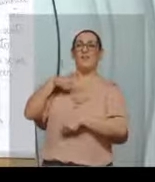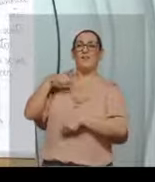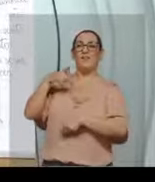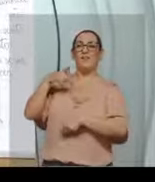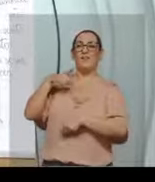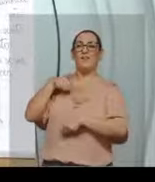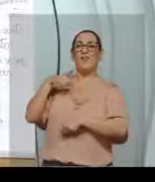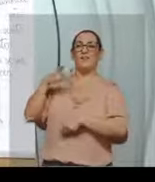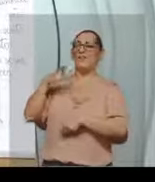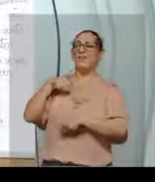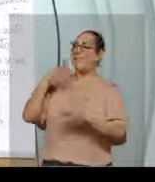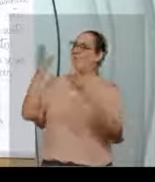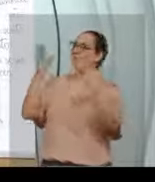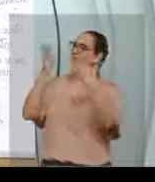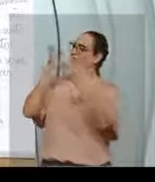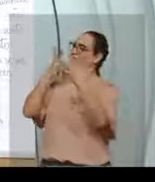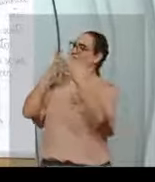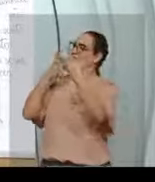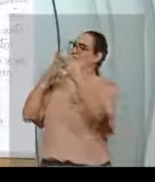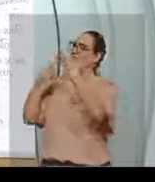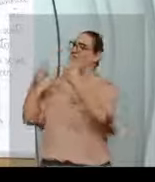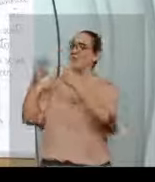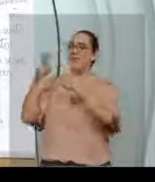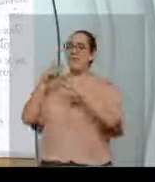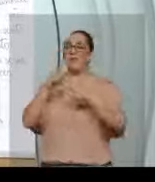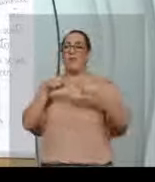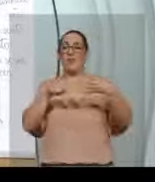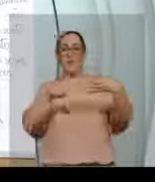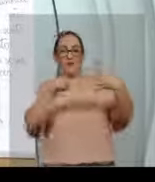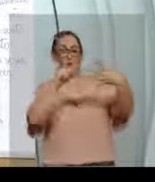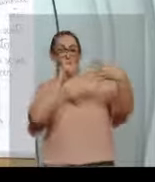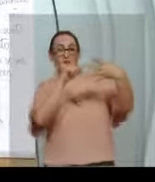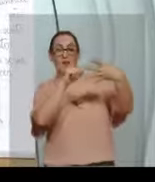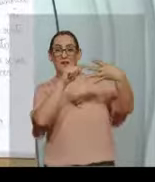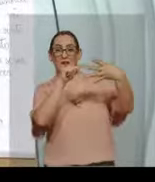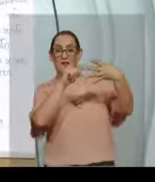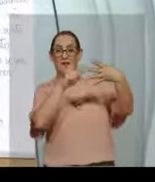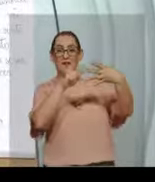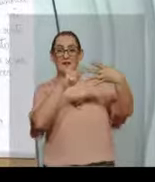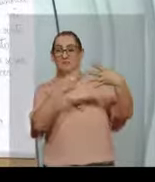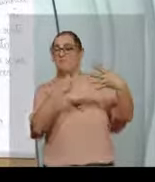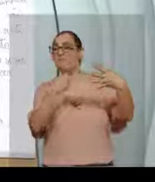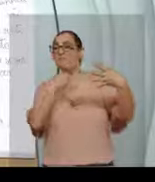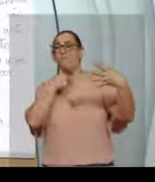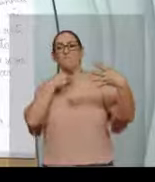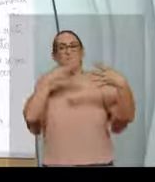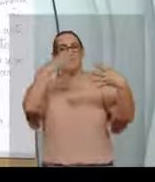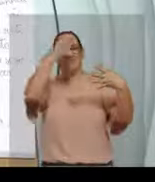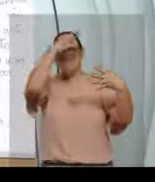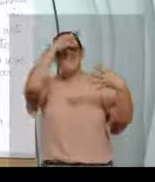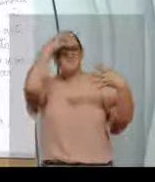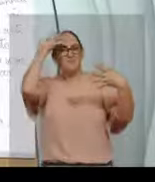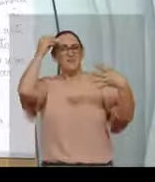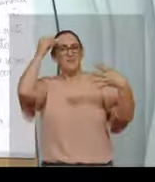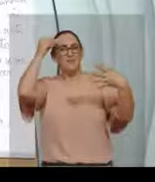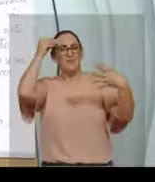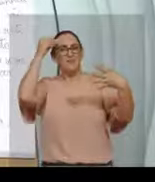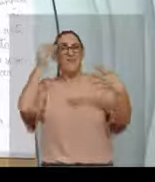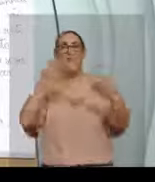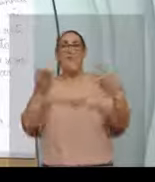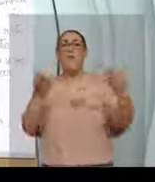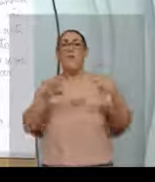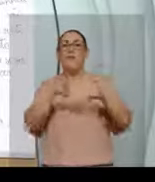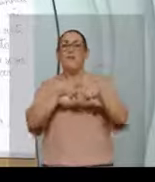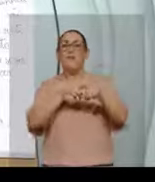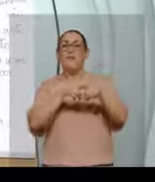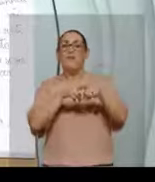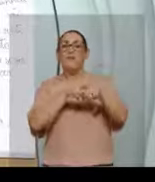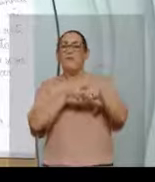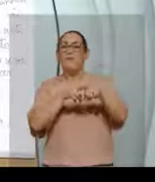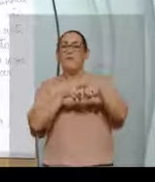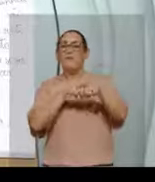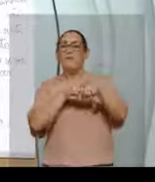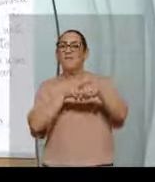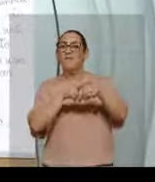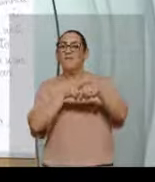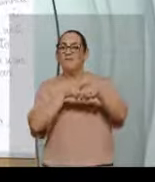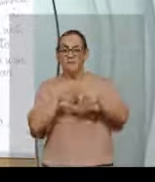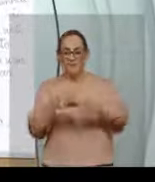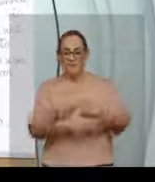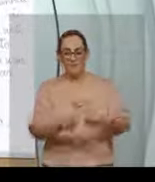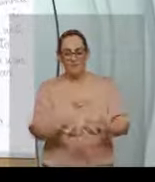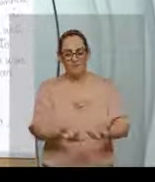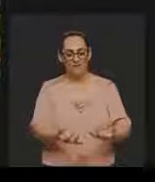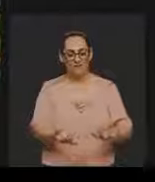de se ver, pteridófita, não posso esquecer. E o verde musgo, verde relva pelo